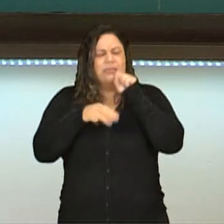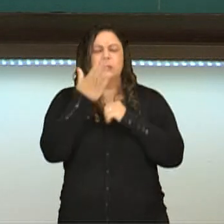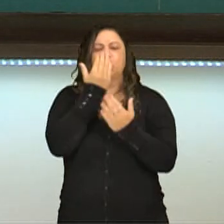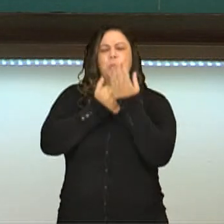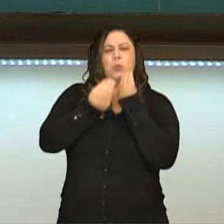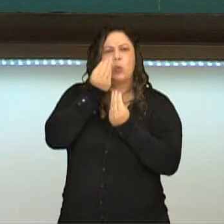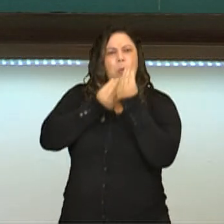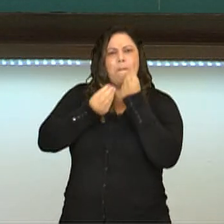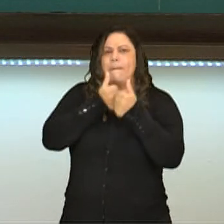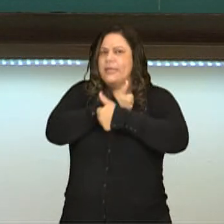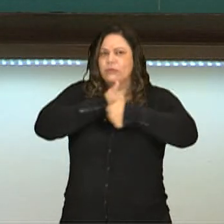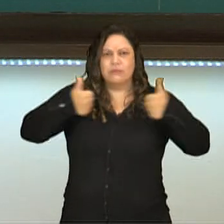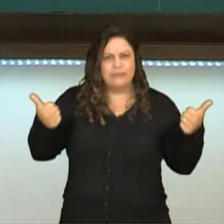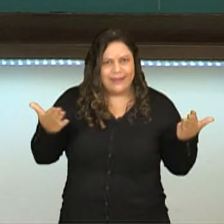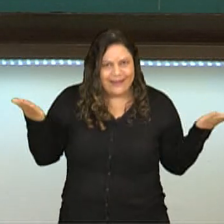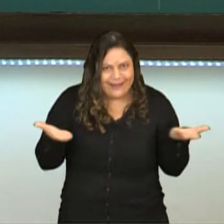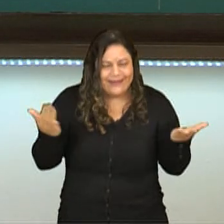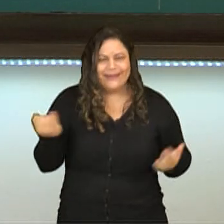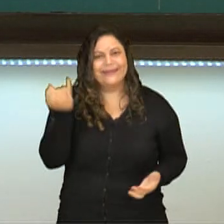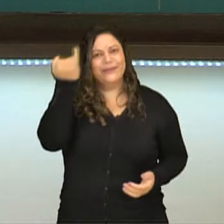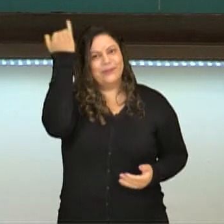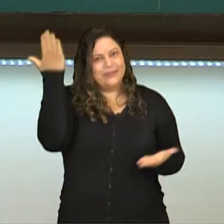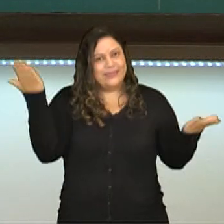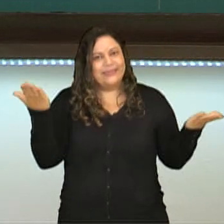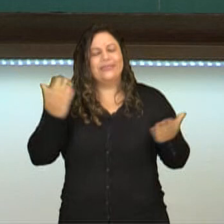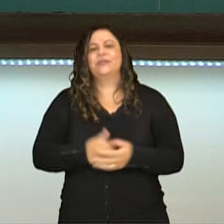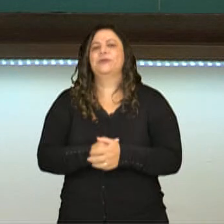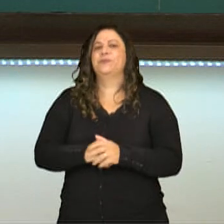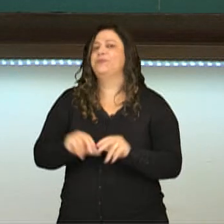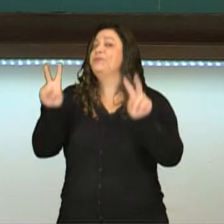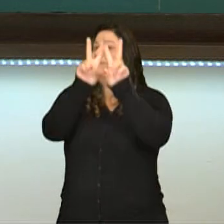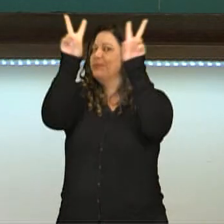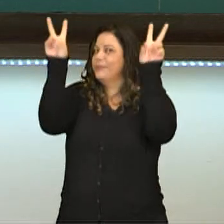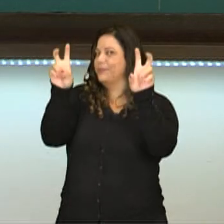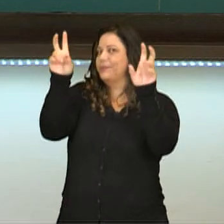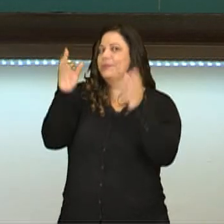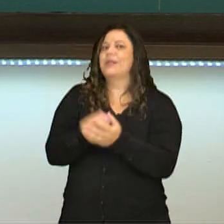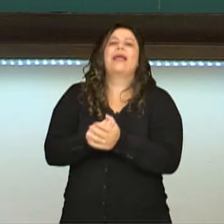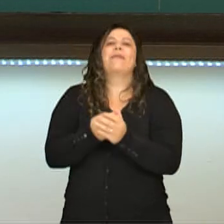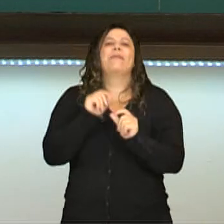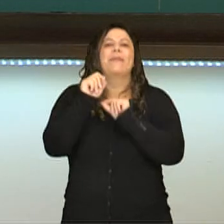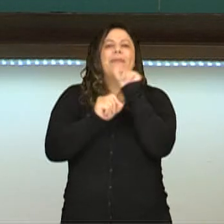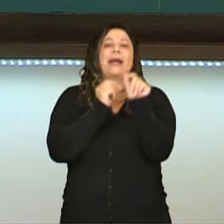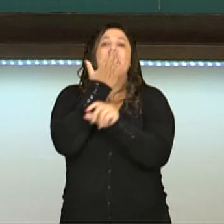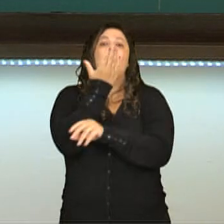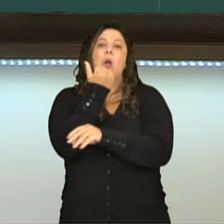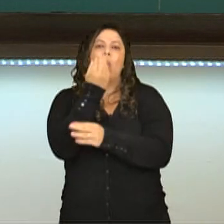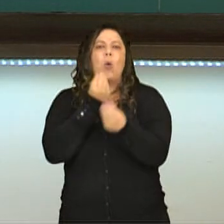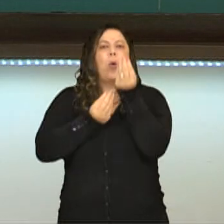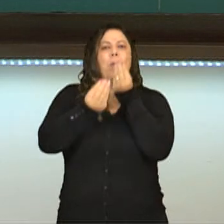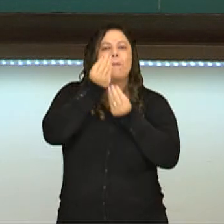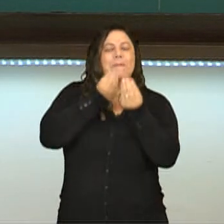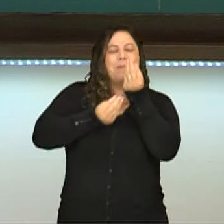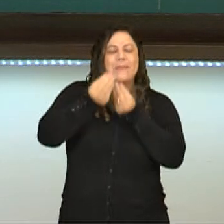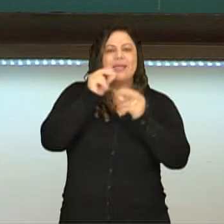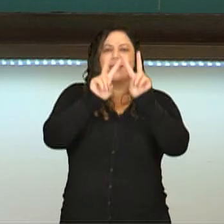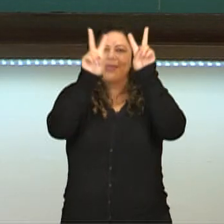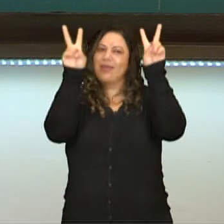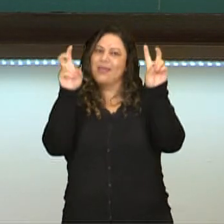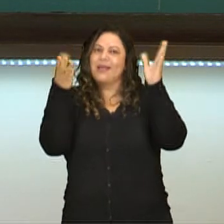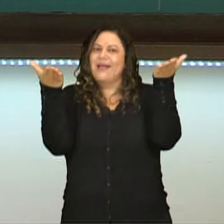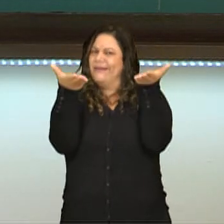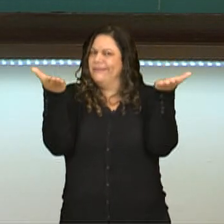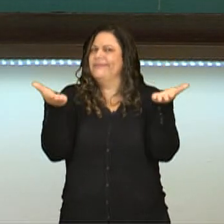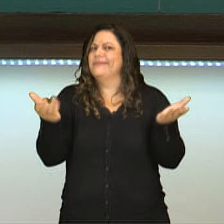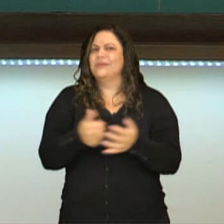bem? Isso é muito importante. Falando em alimentação, hoje nós vamos conversar um pouquinho sobre comida. Mas não